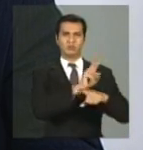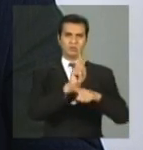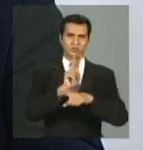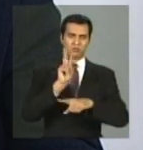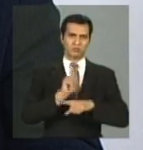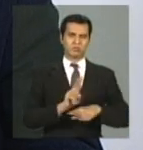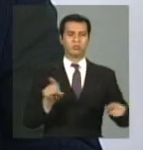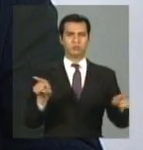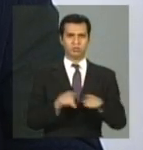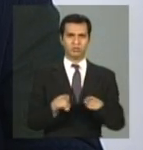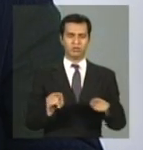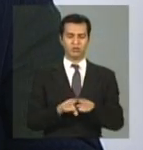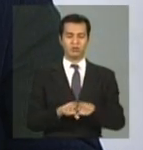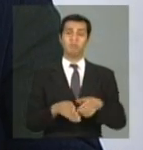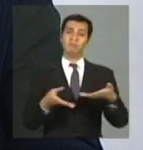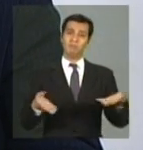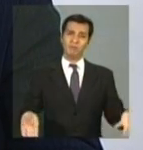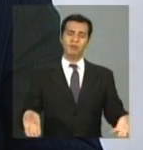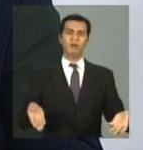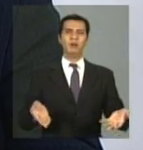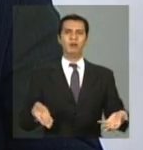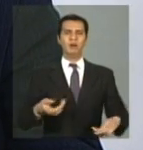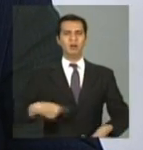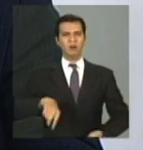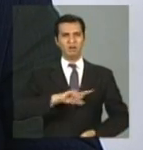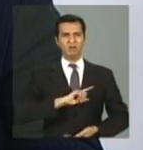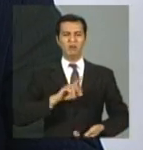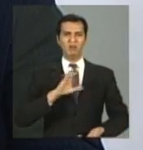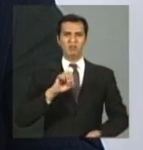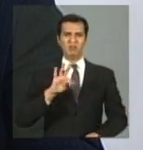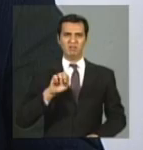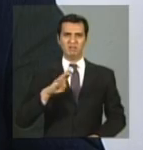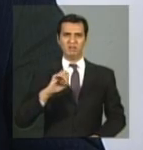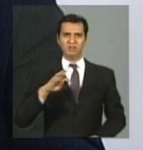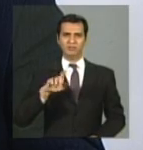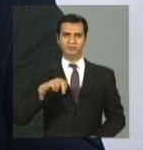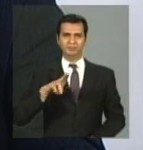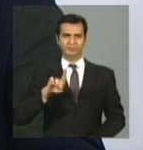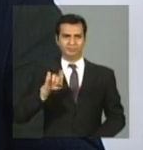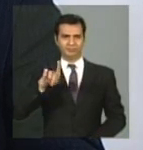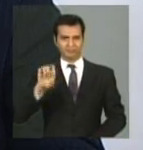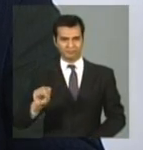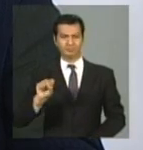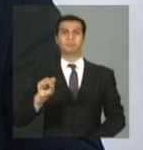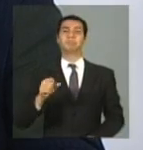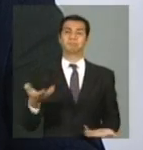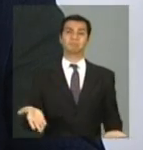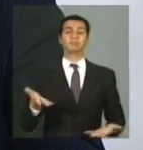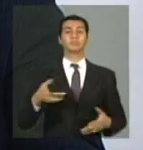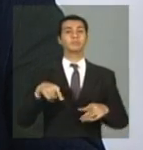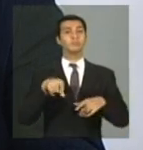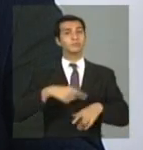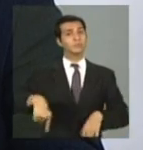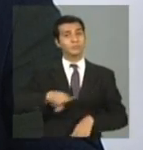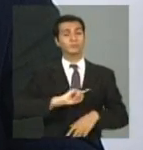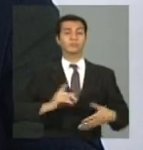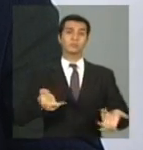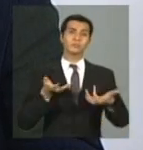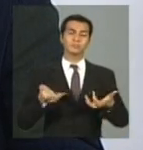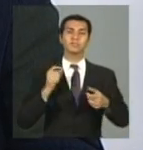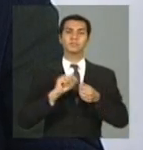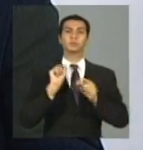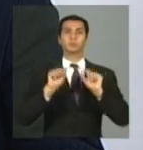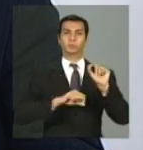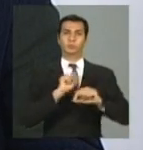escolar, que é o sentido da condicionalidade. Então, é um funcionamento de criar